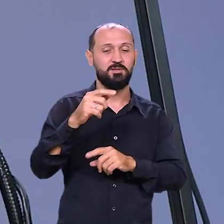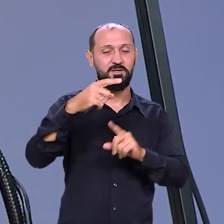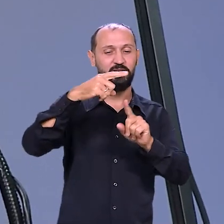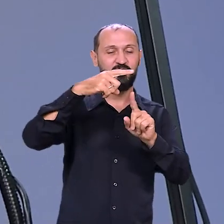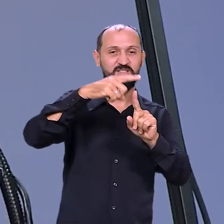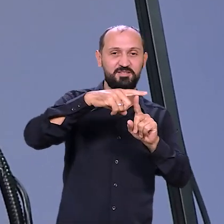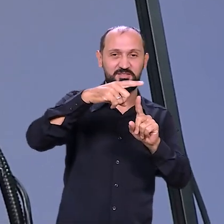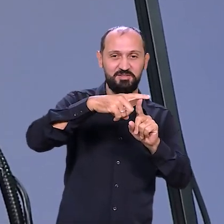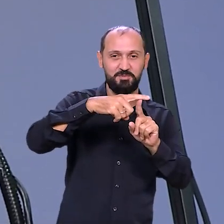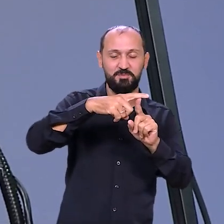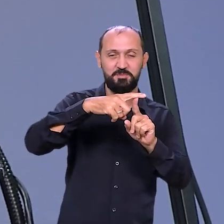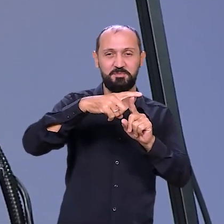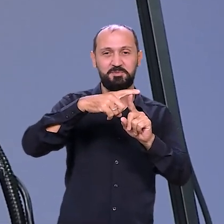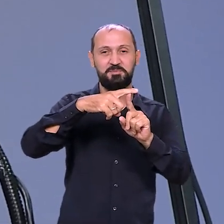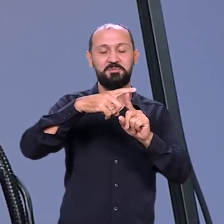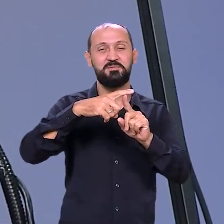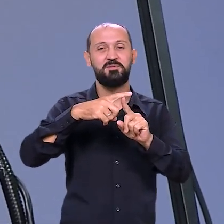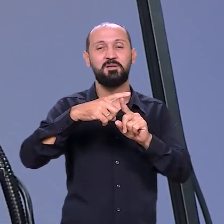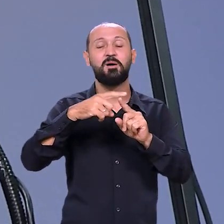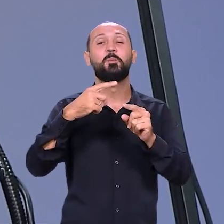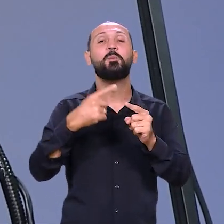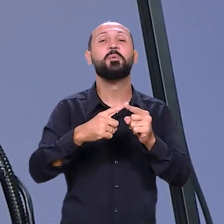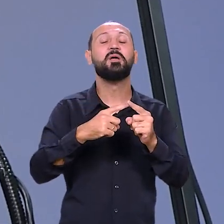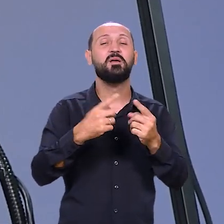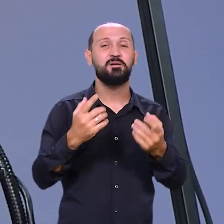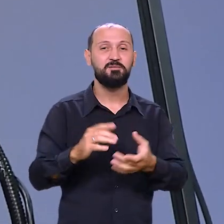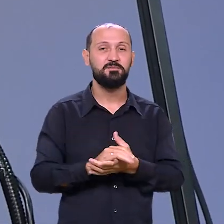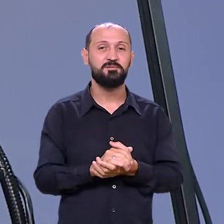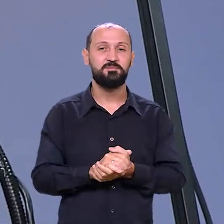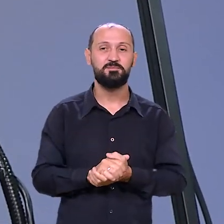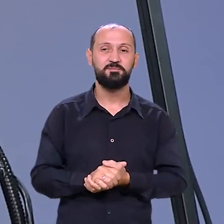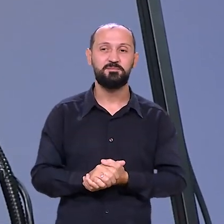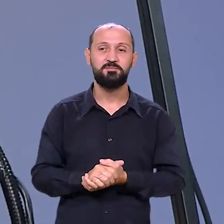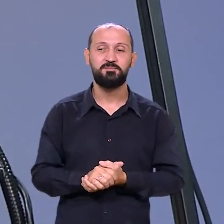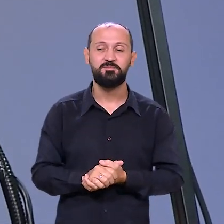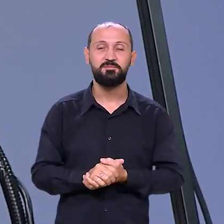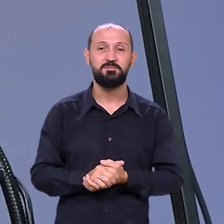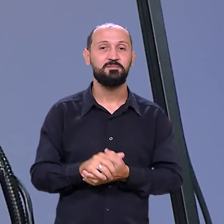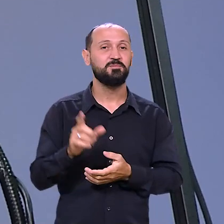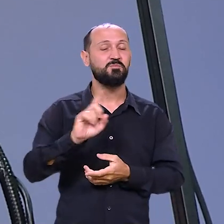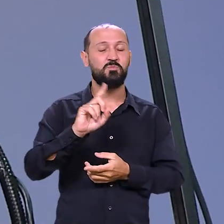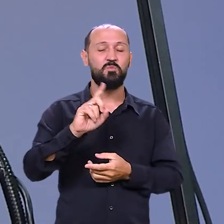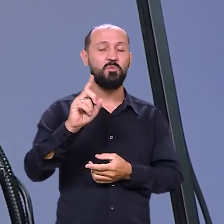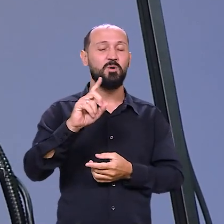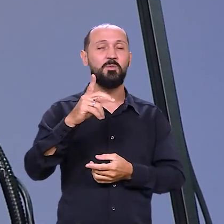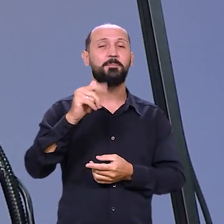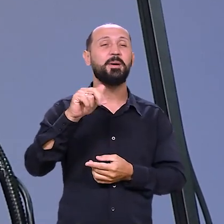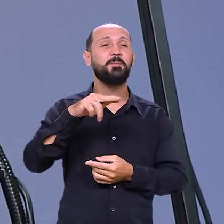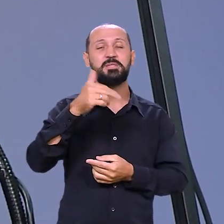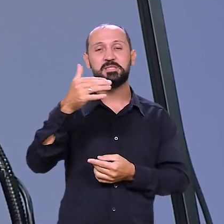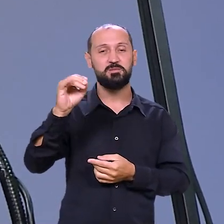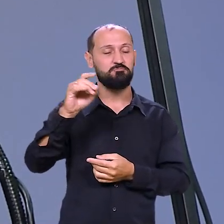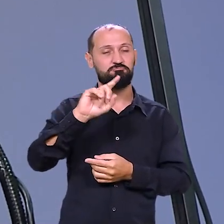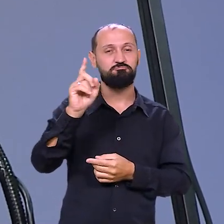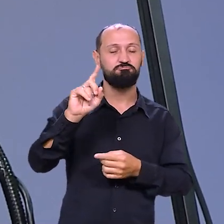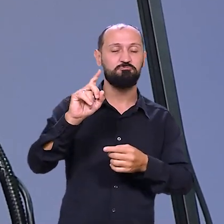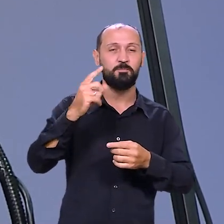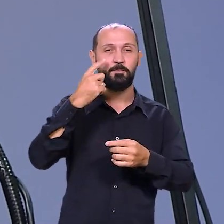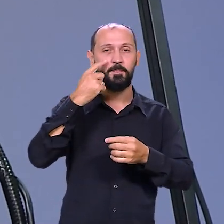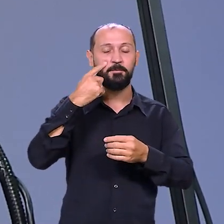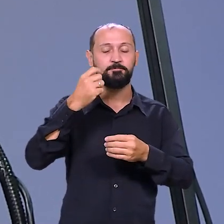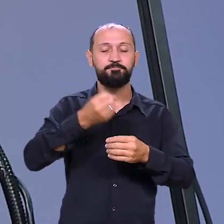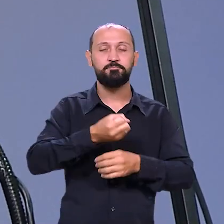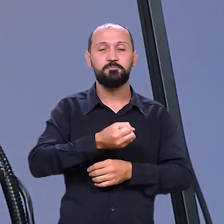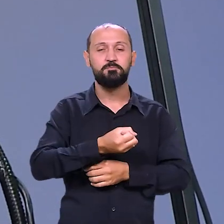tipo parmesão porque ele não é o parmesão e ele põe